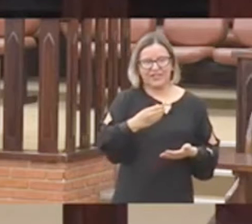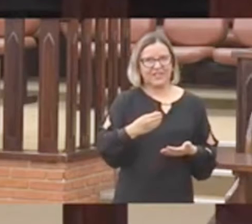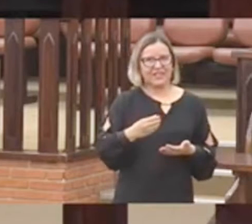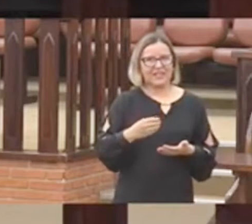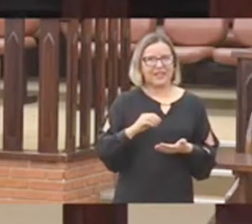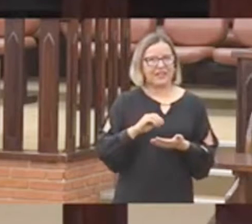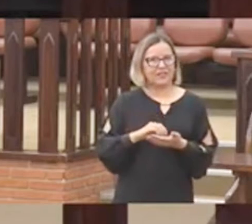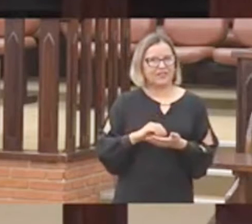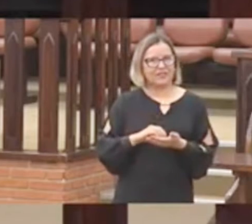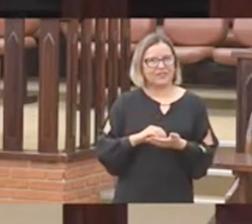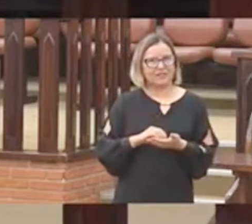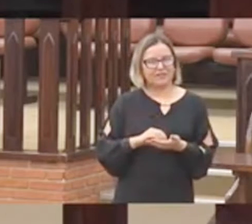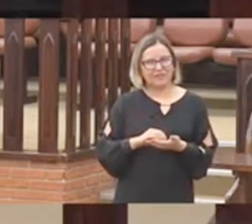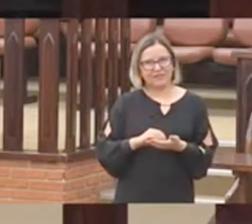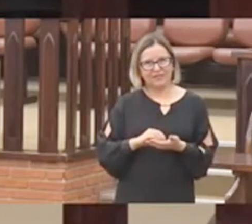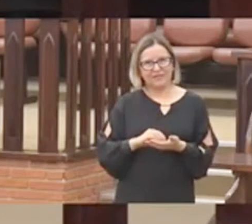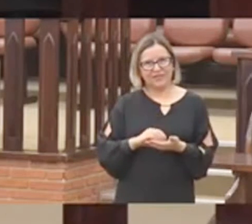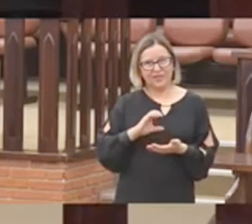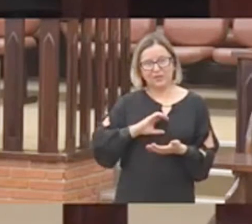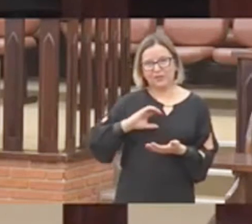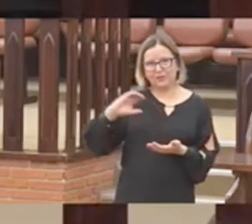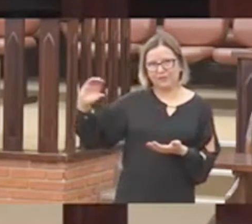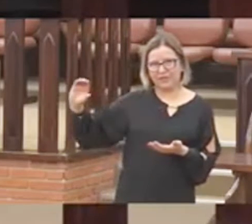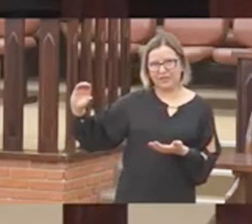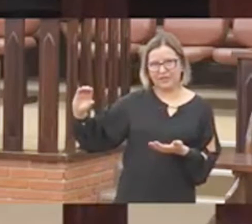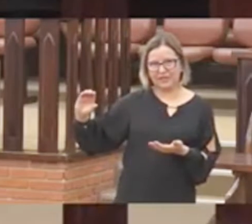levar à desobediência e rebeldia.